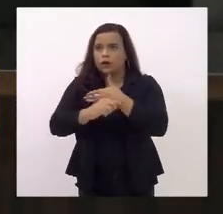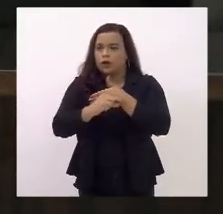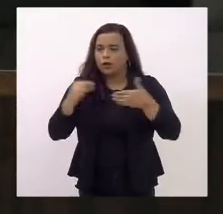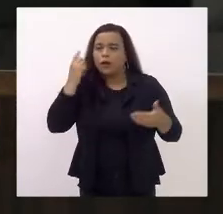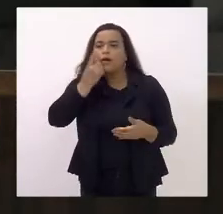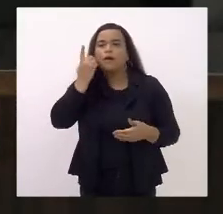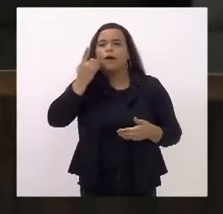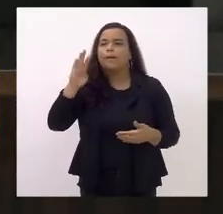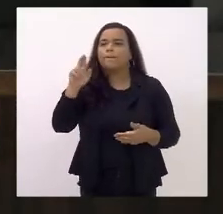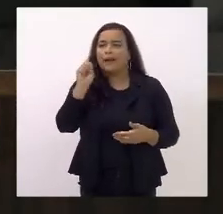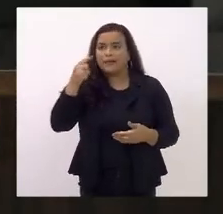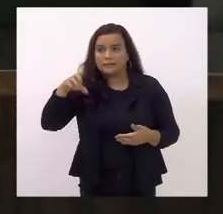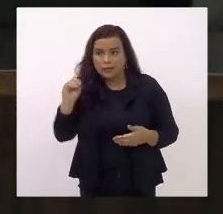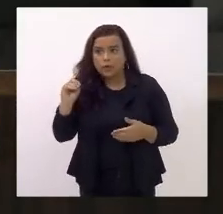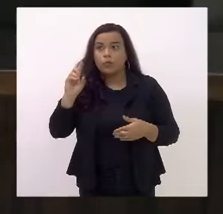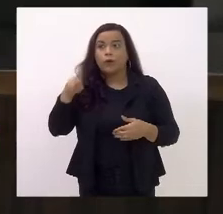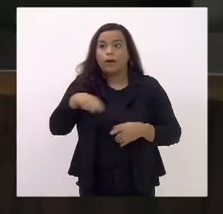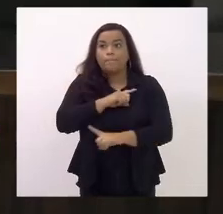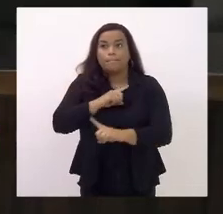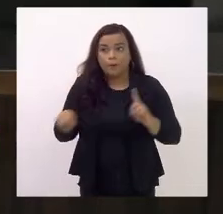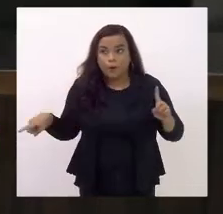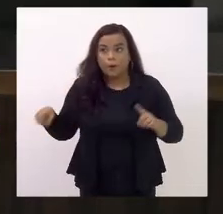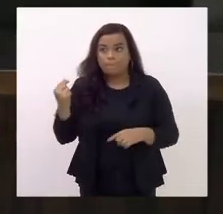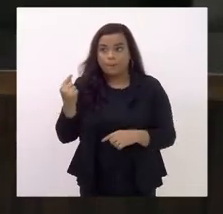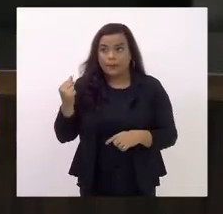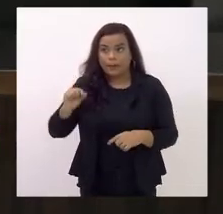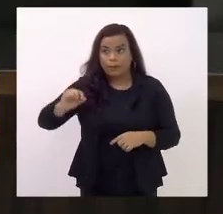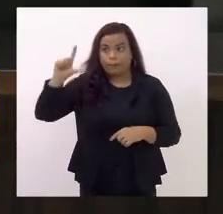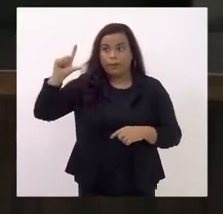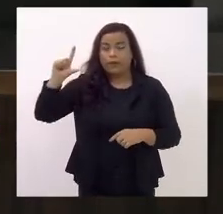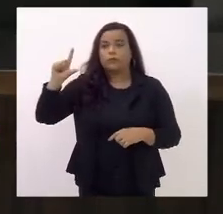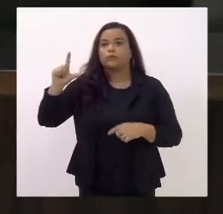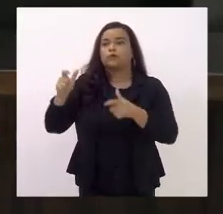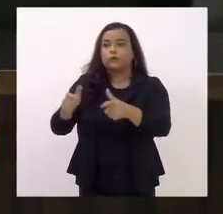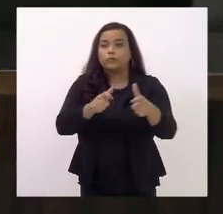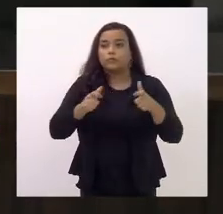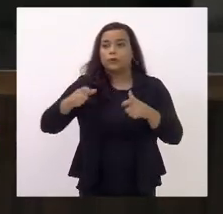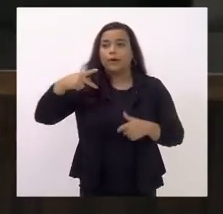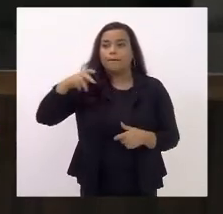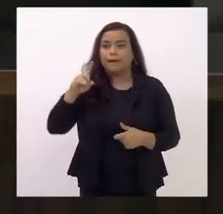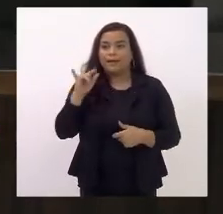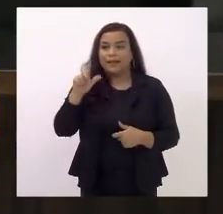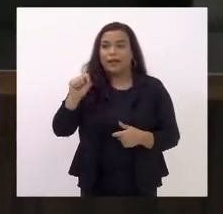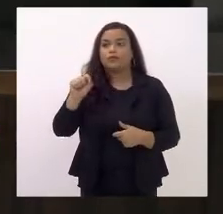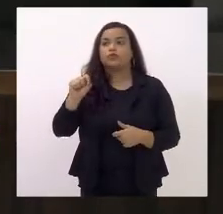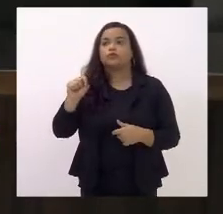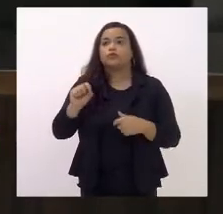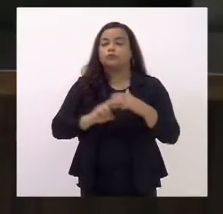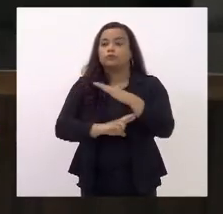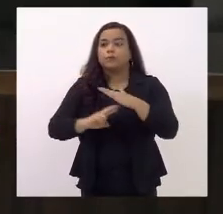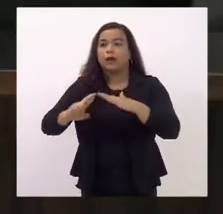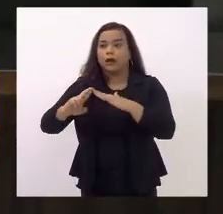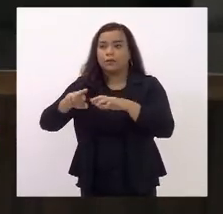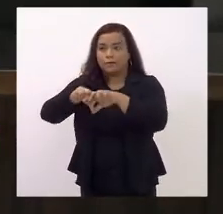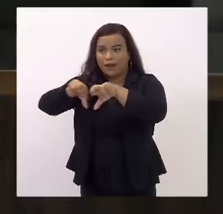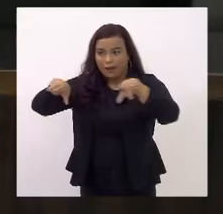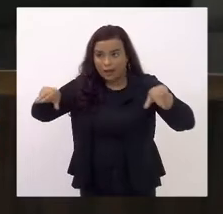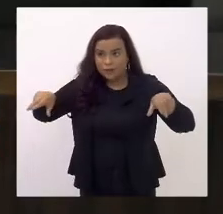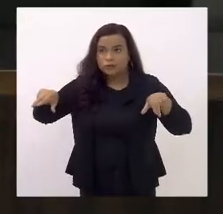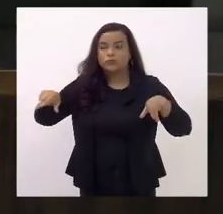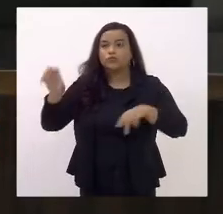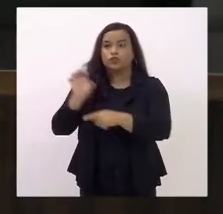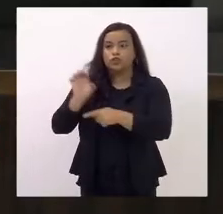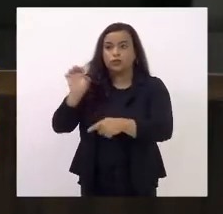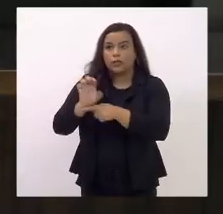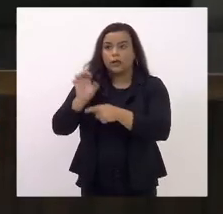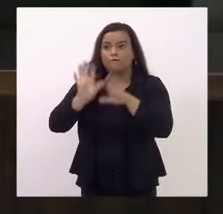que torna proibido o aumento de preços de pedágio em rodovias estaduais sob concessão do Estado do Rio de Janeiro nos fins de semana e